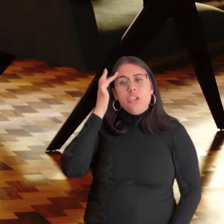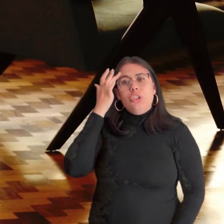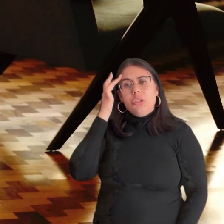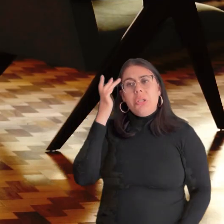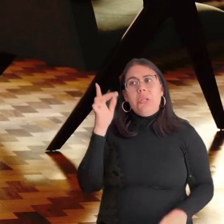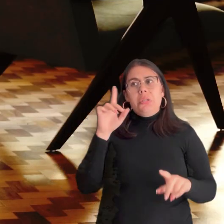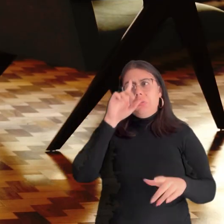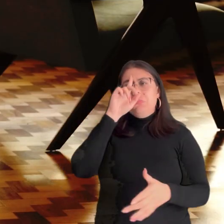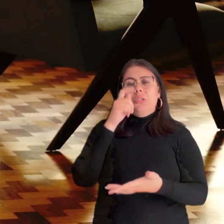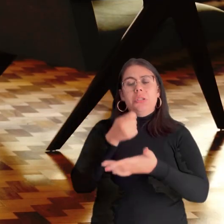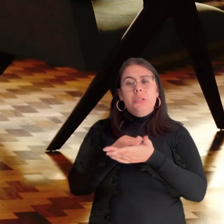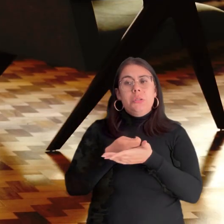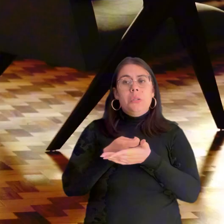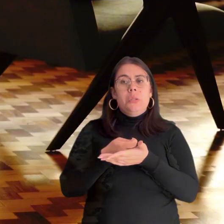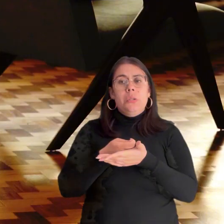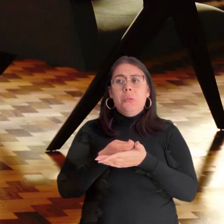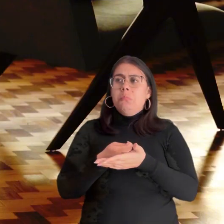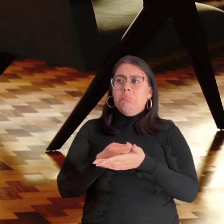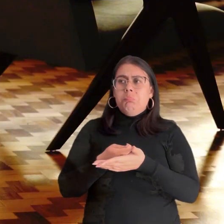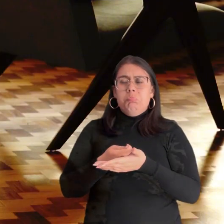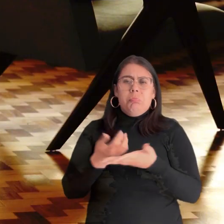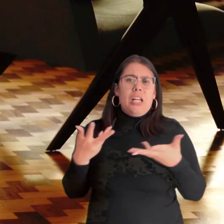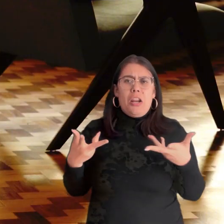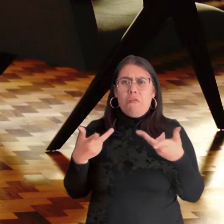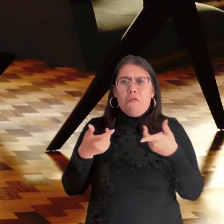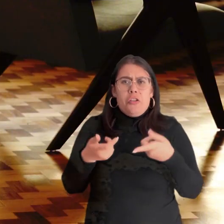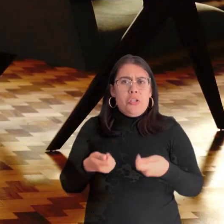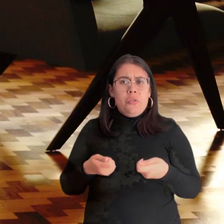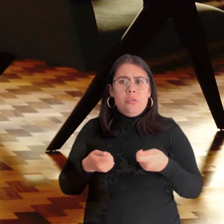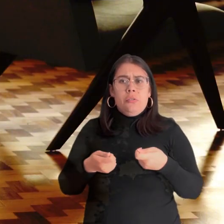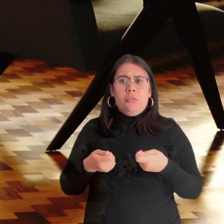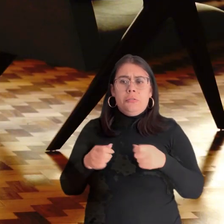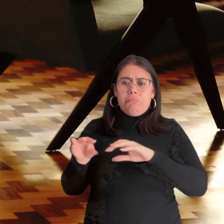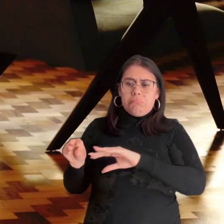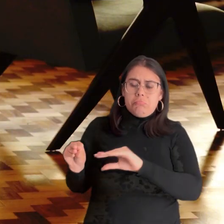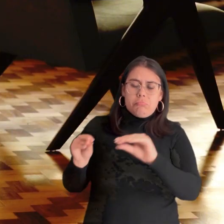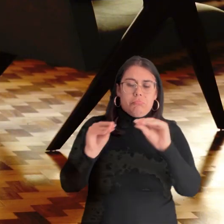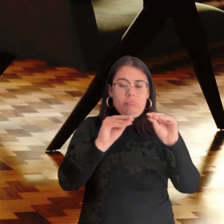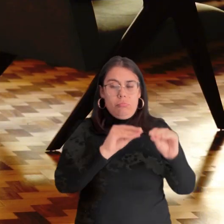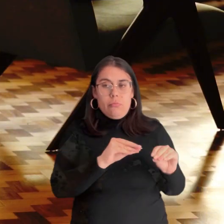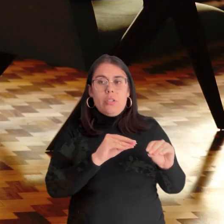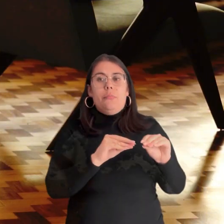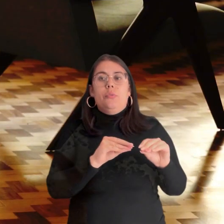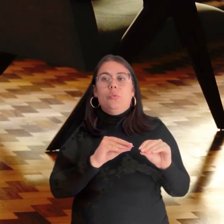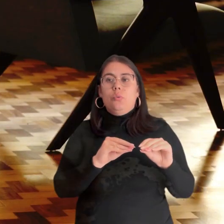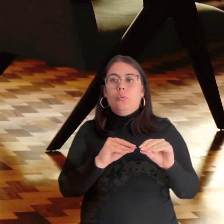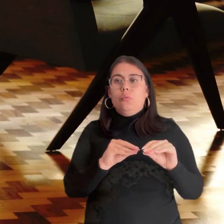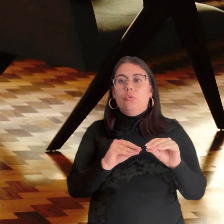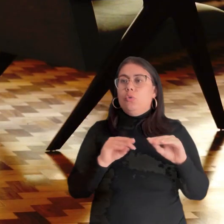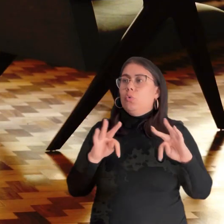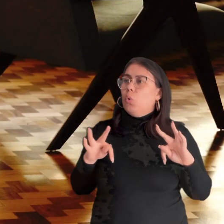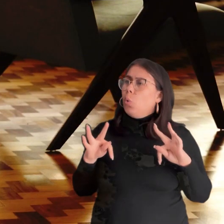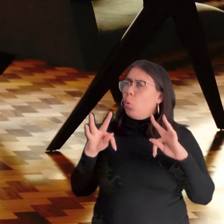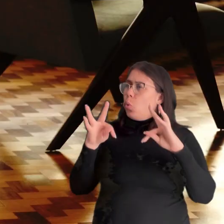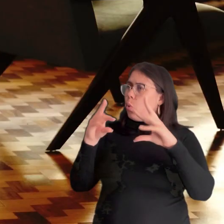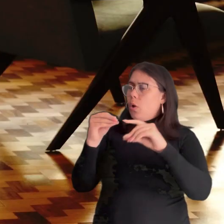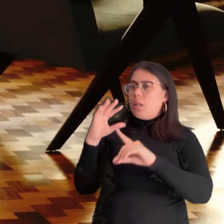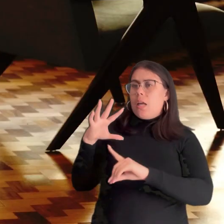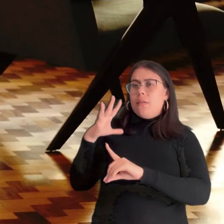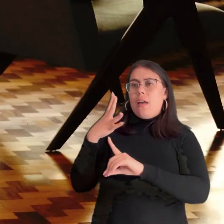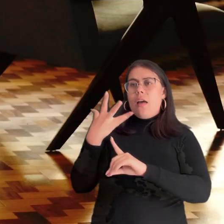de trazer essa arquitetura moderna para ser